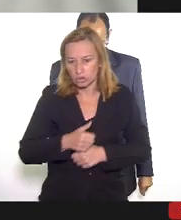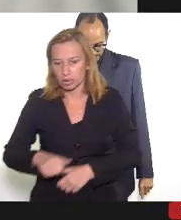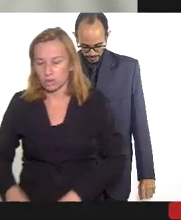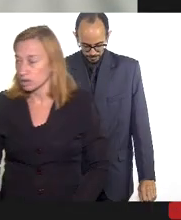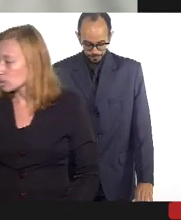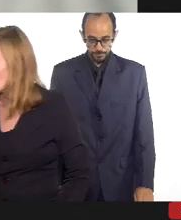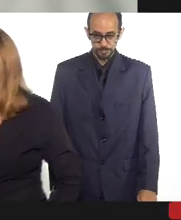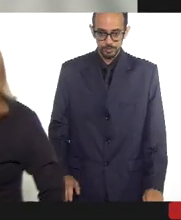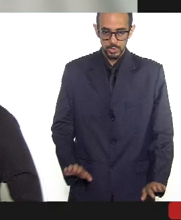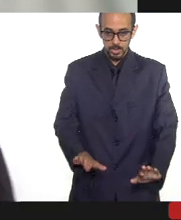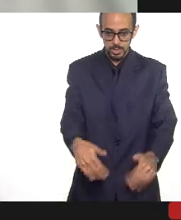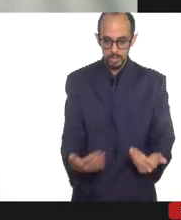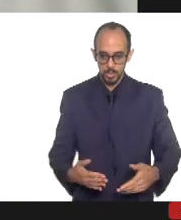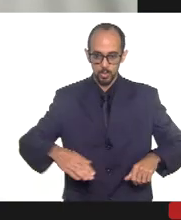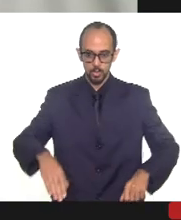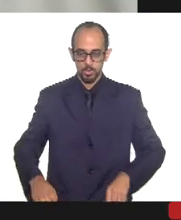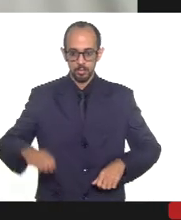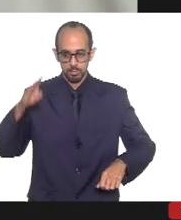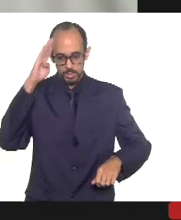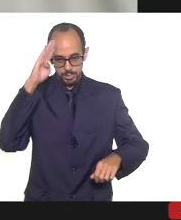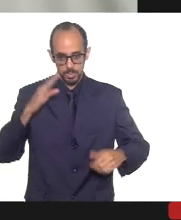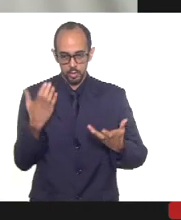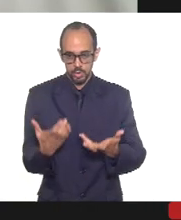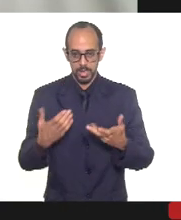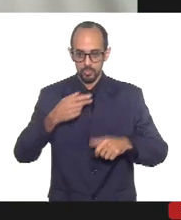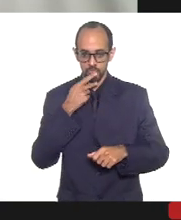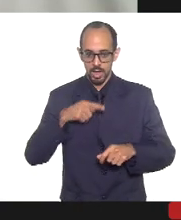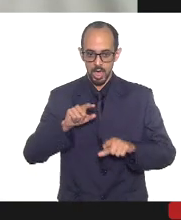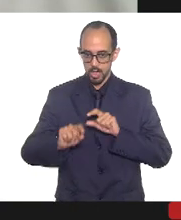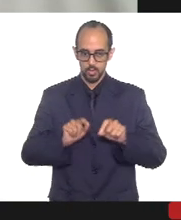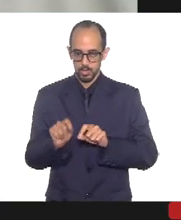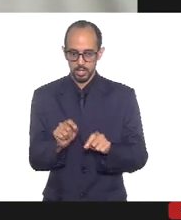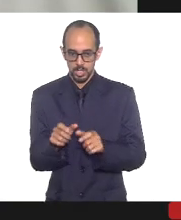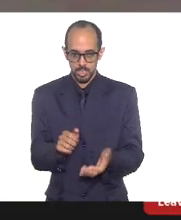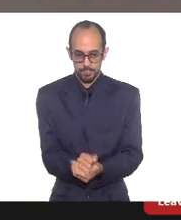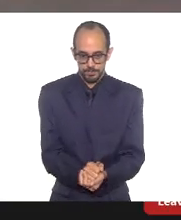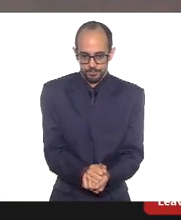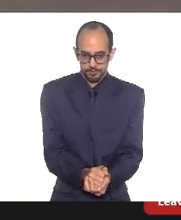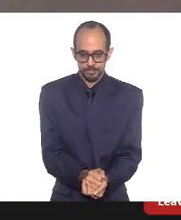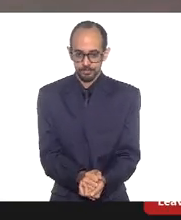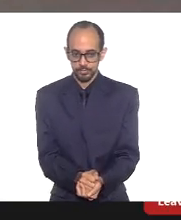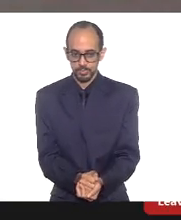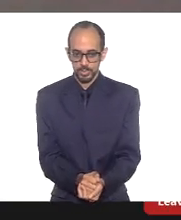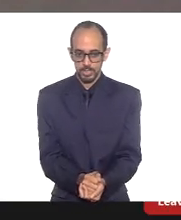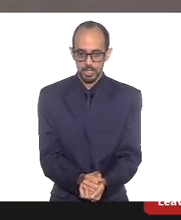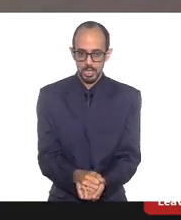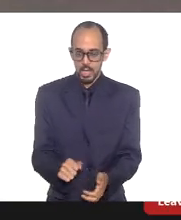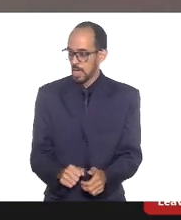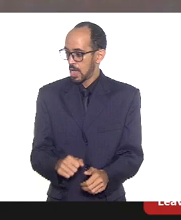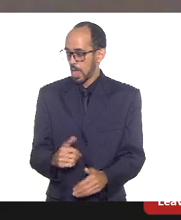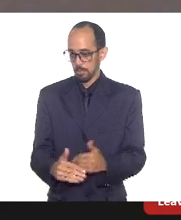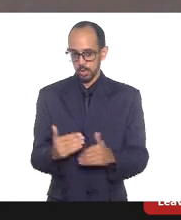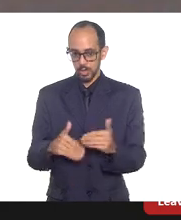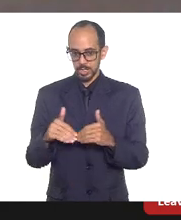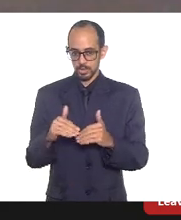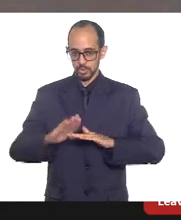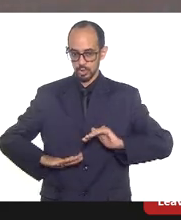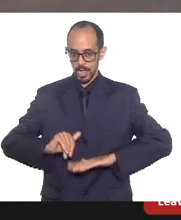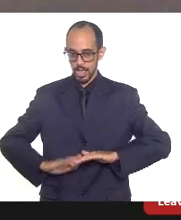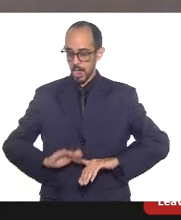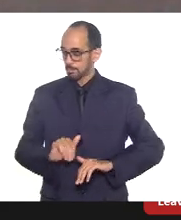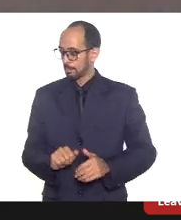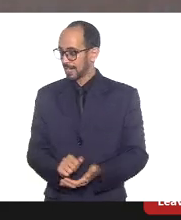que eu queria colocar principal aqui, até uma... ver se tem algum encaminhamento, que é o seguinte: a questão da progressão de carreira, né?